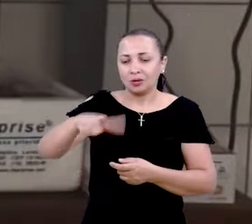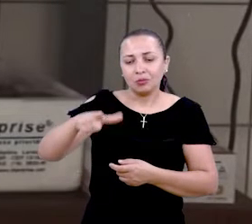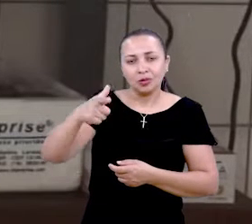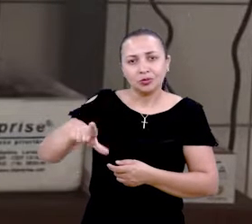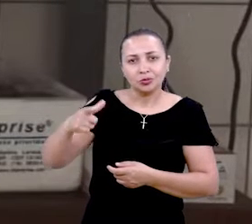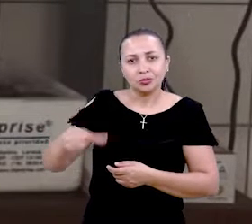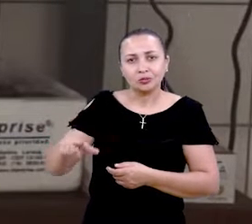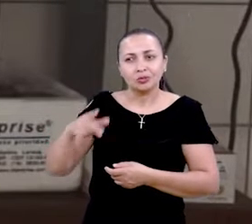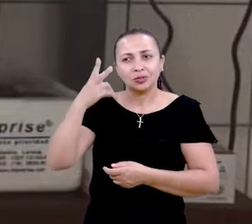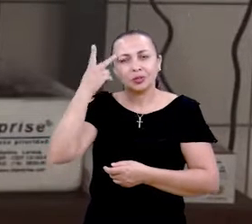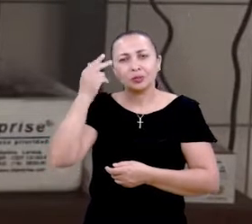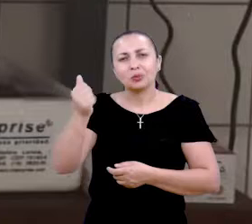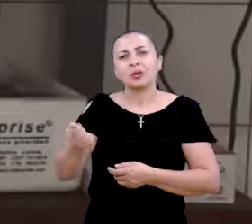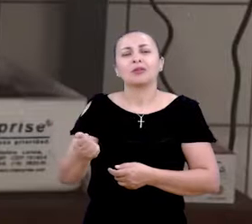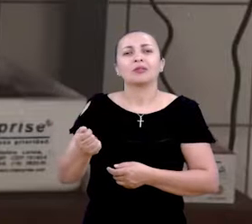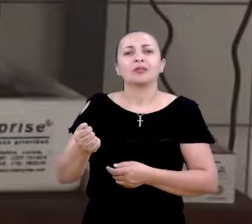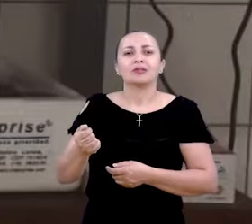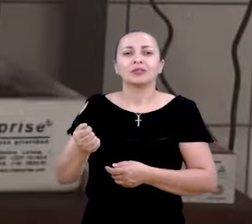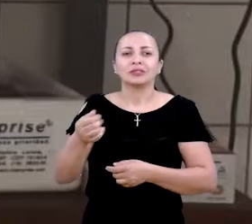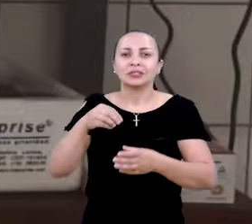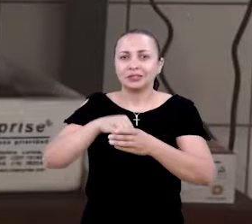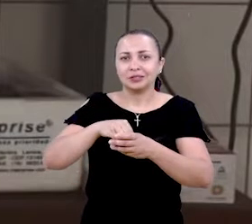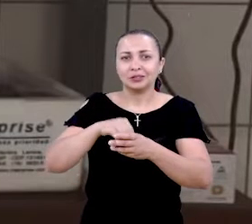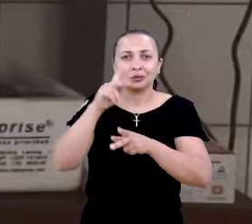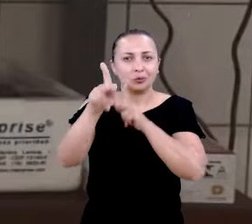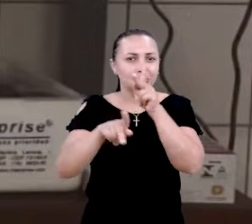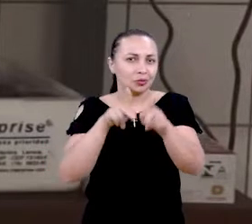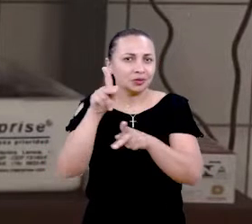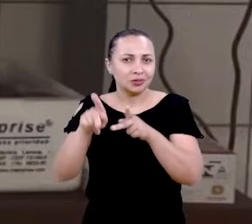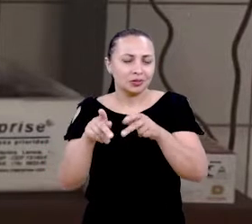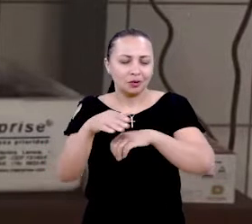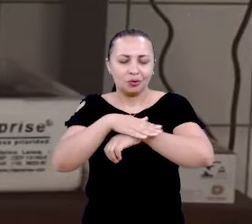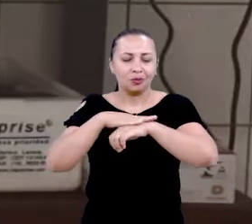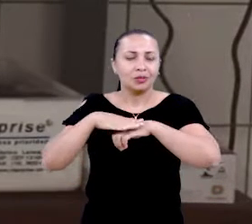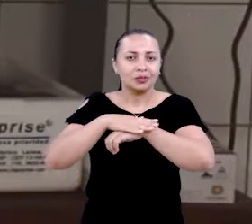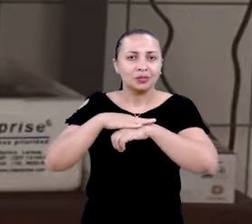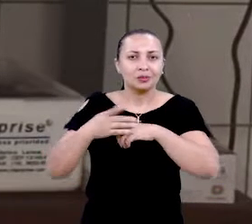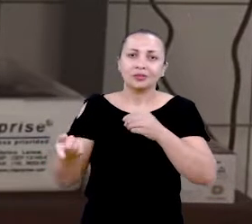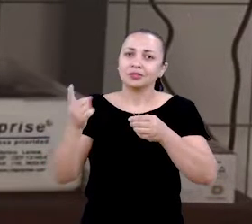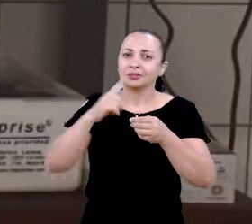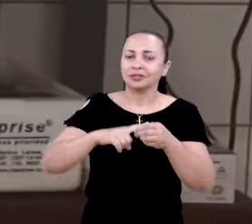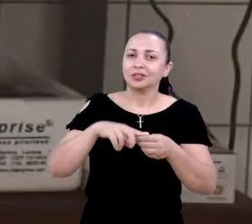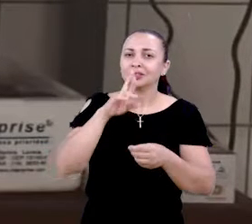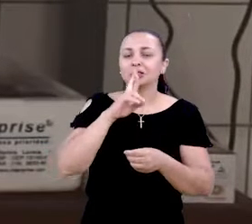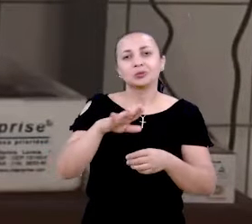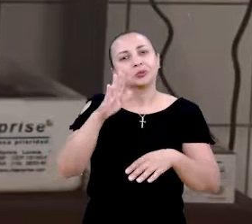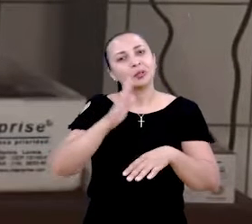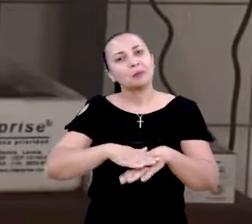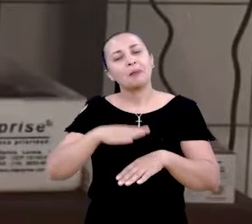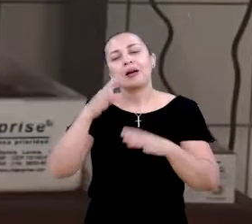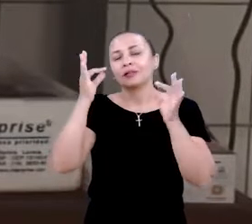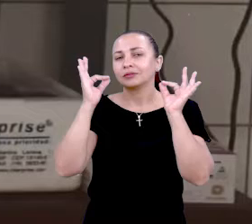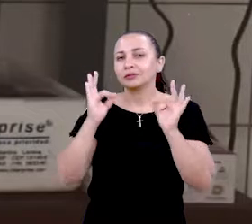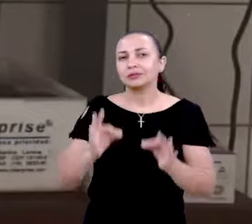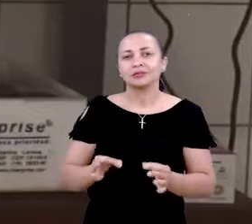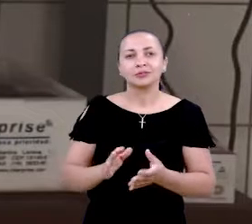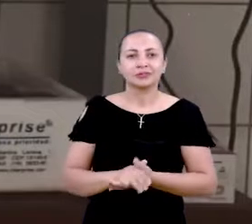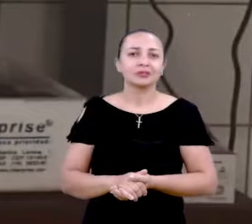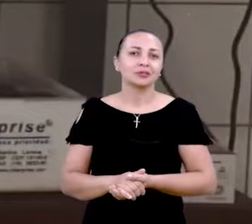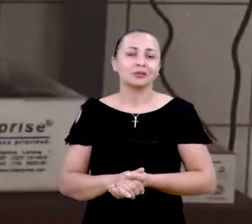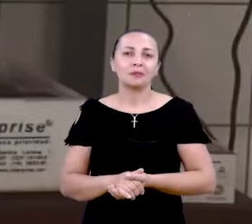bem comum dentro da população. O creme trará soluções mais eficazes